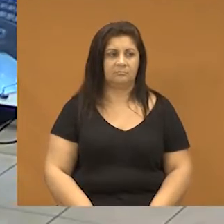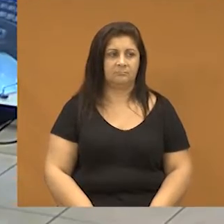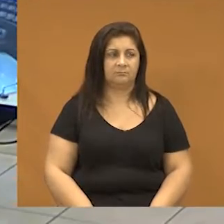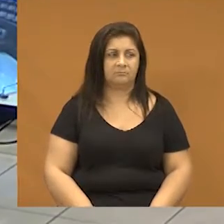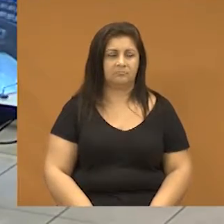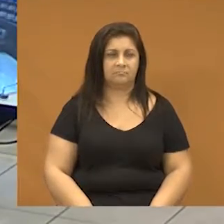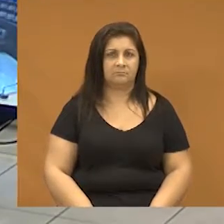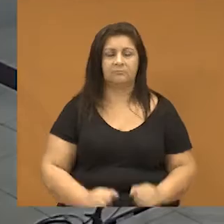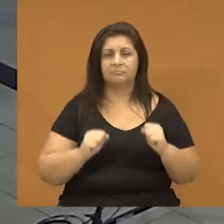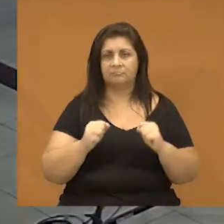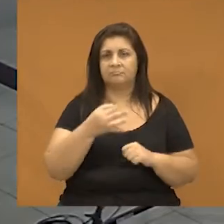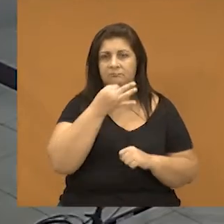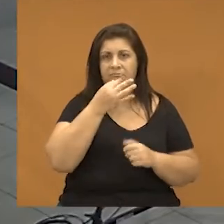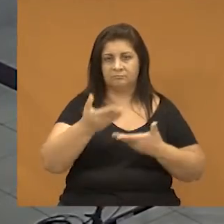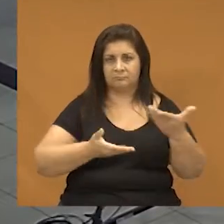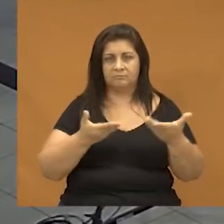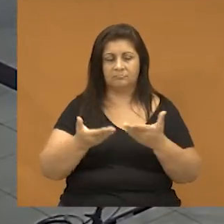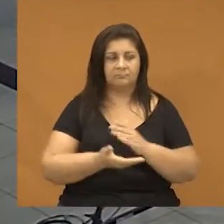O projeto continua em discussão.